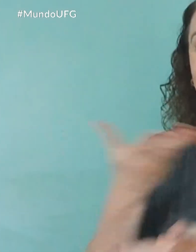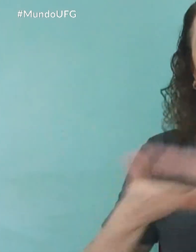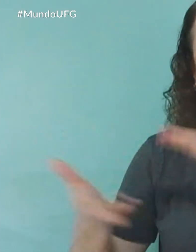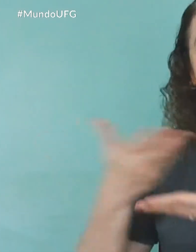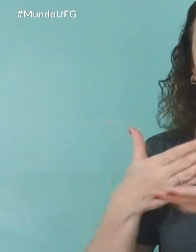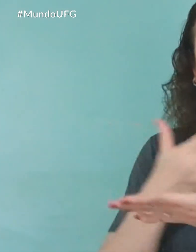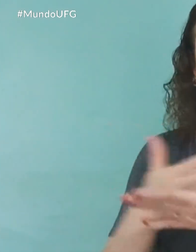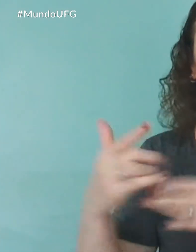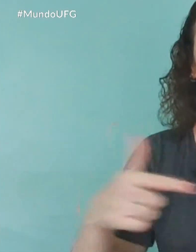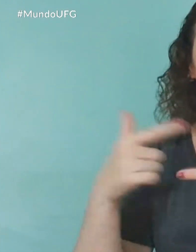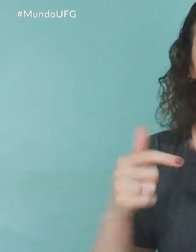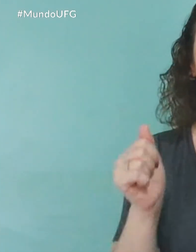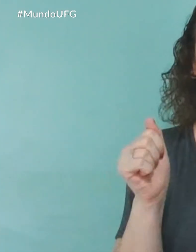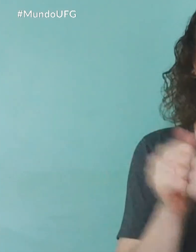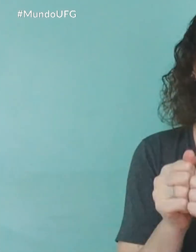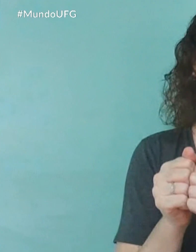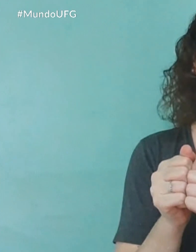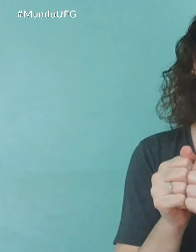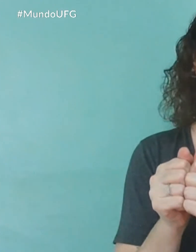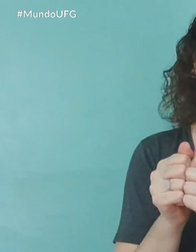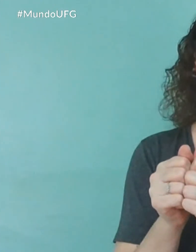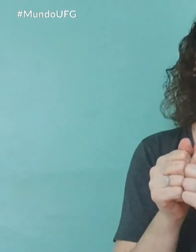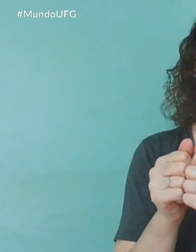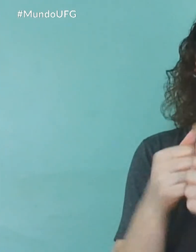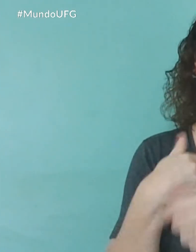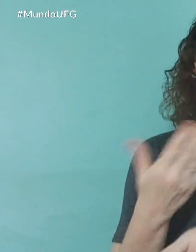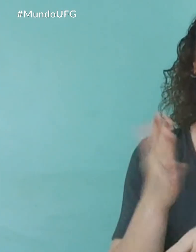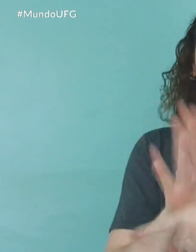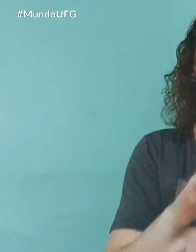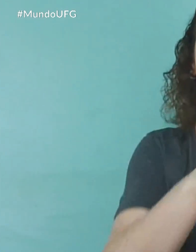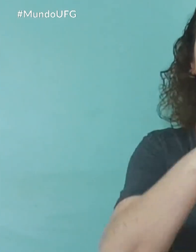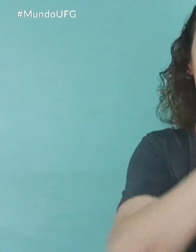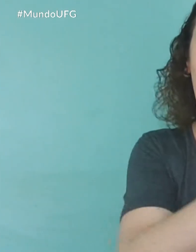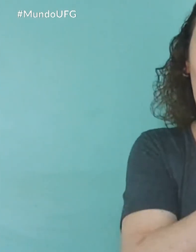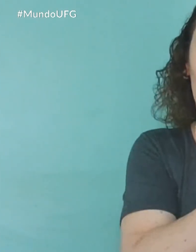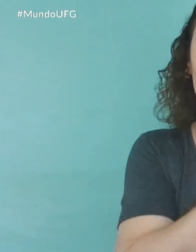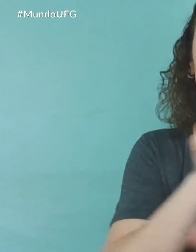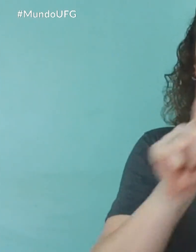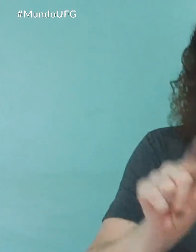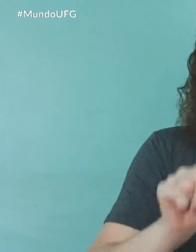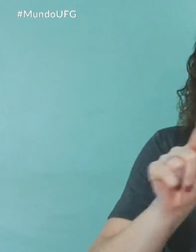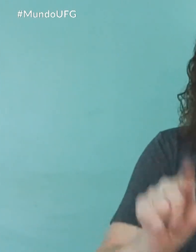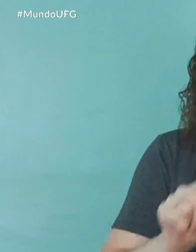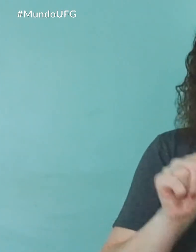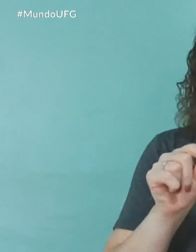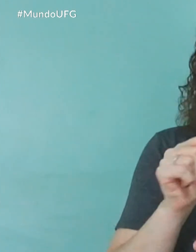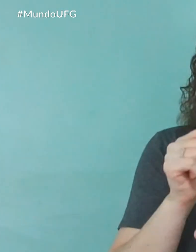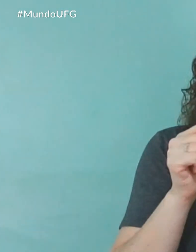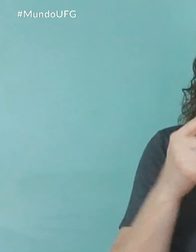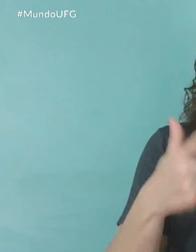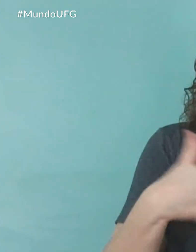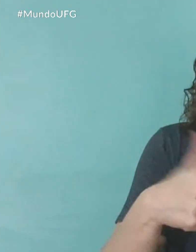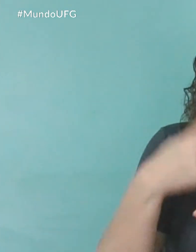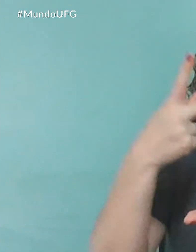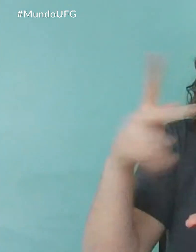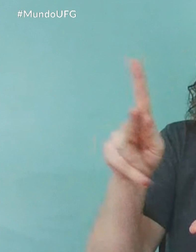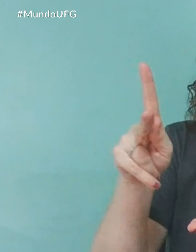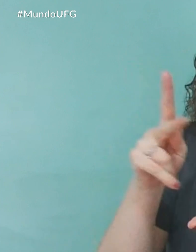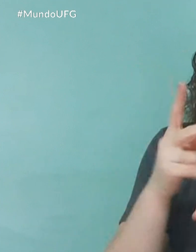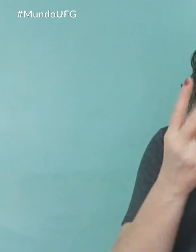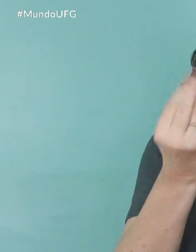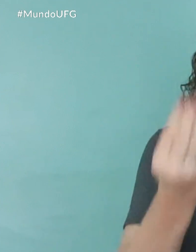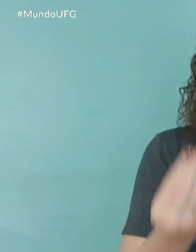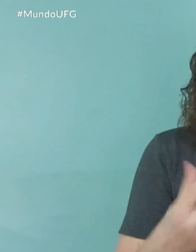tivemos essa ideia e nós começamos a trabalhar juntas, para que os alunos fizessem ali